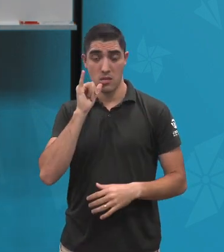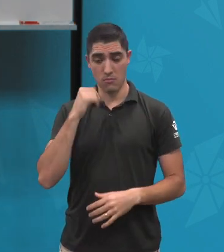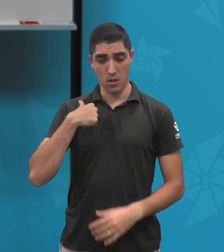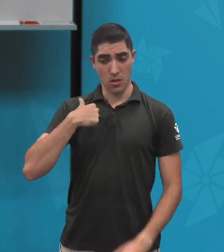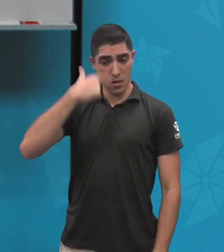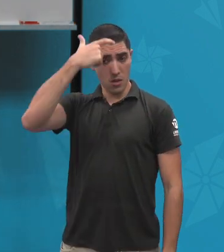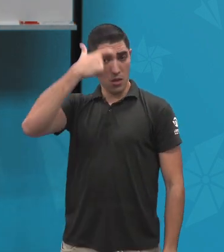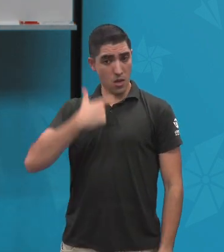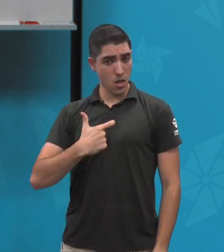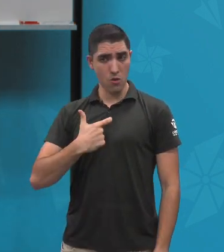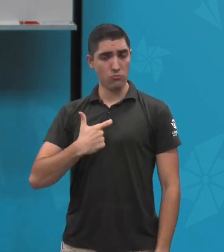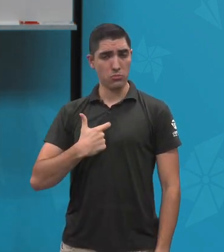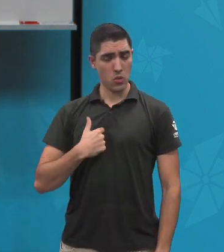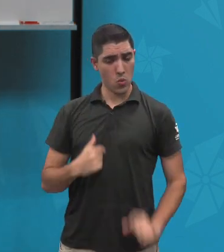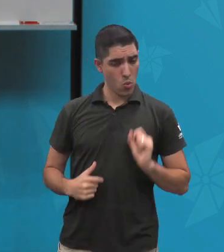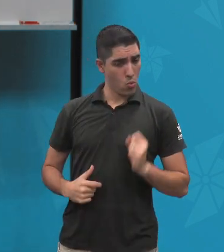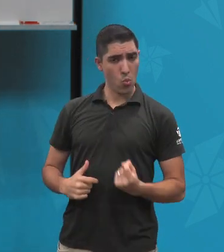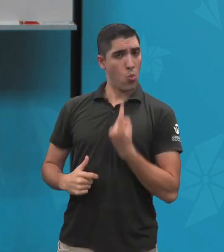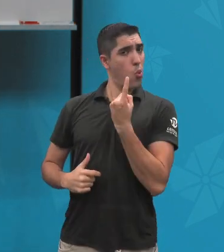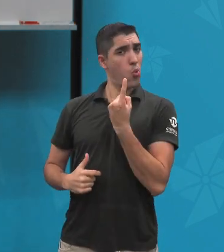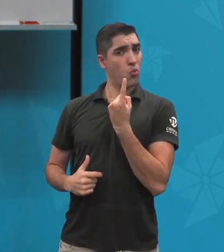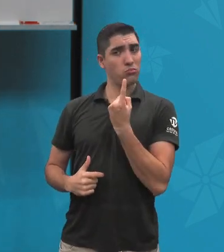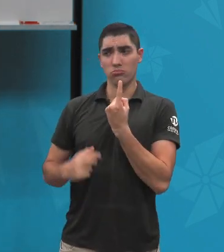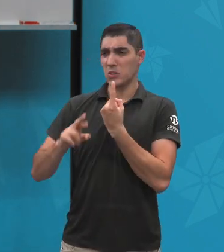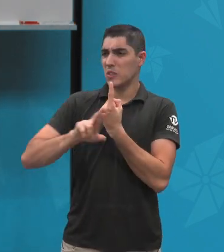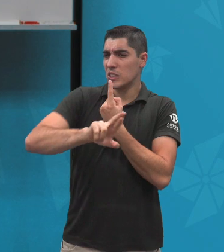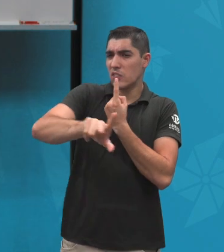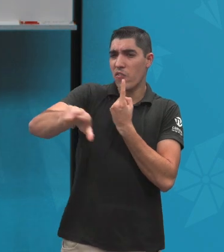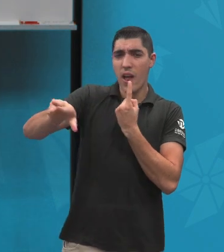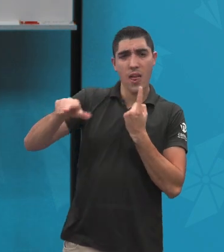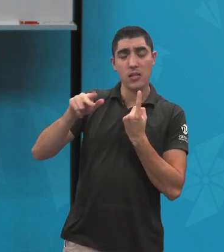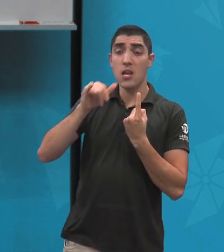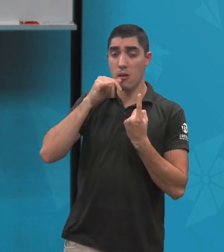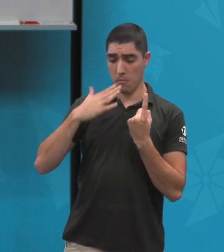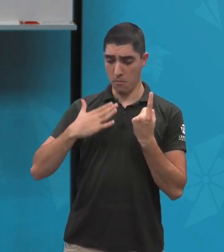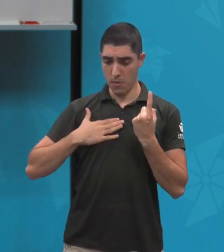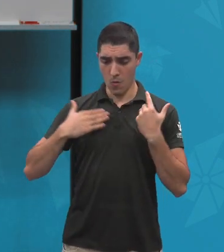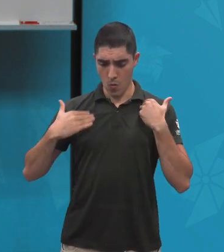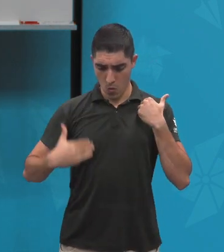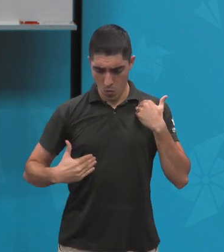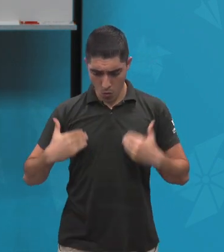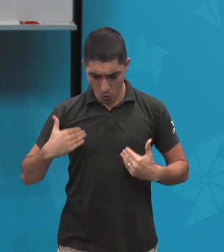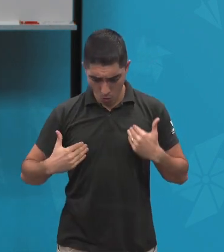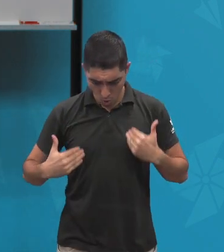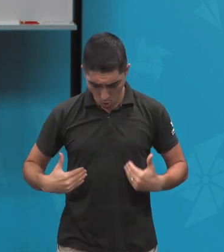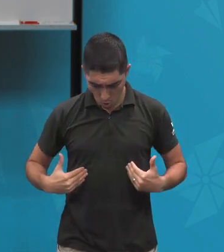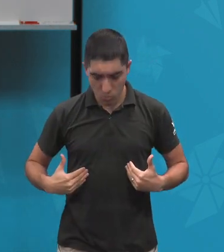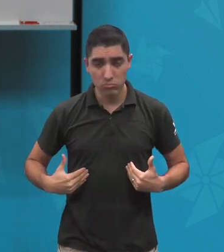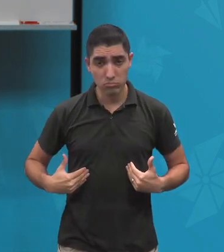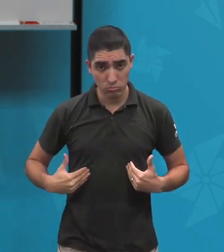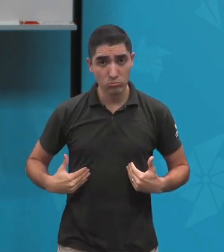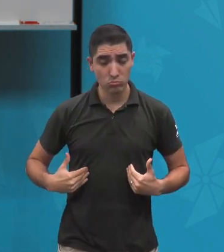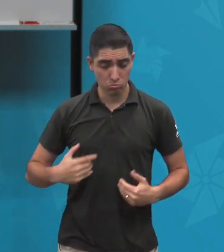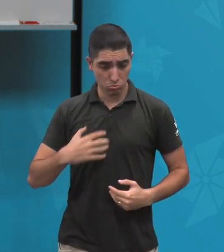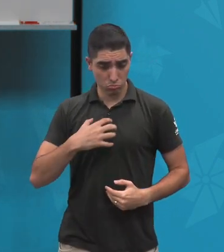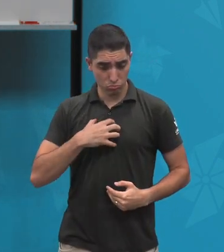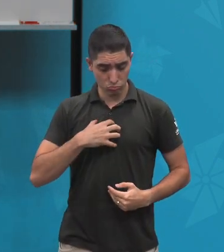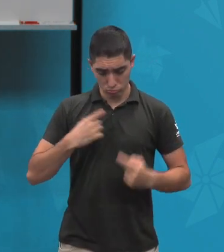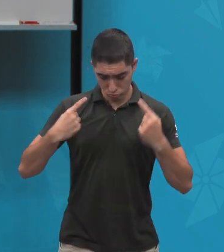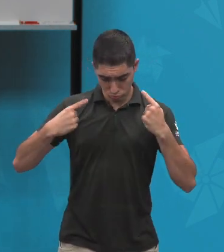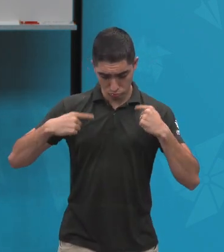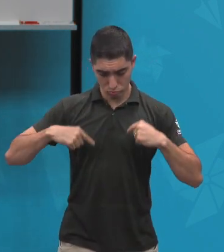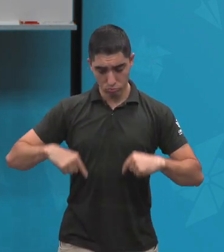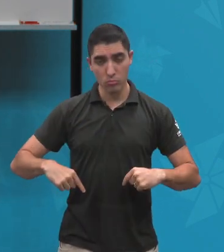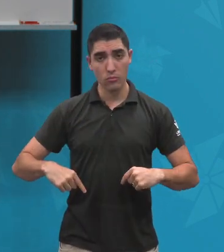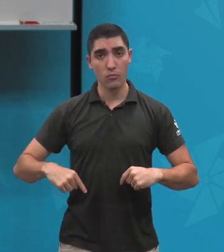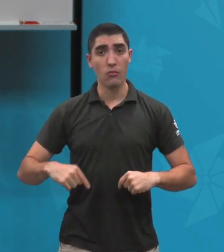eu sou uma pessoa singular porque tenho um corpo que está montado de uma determinada